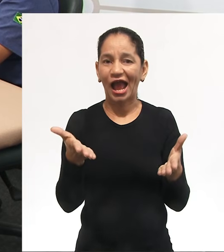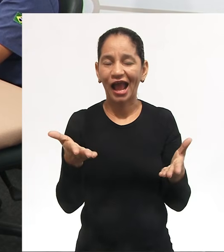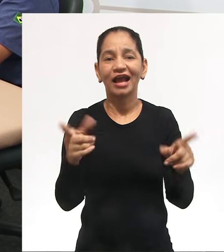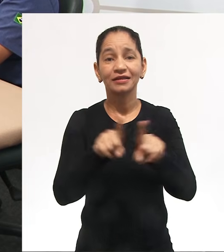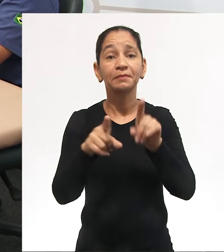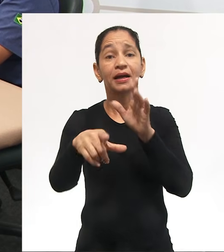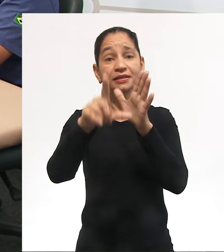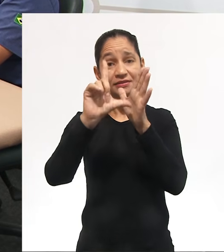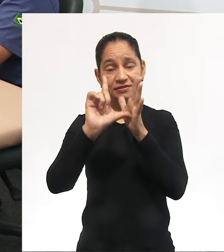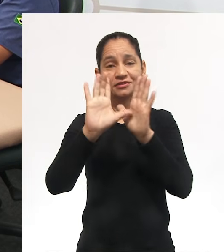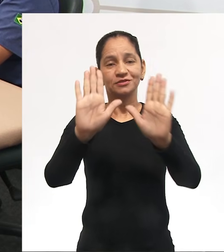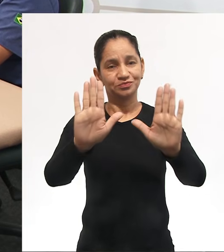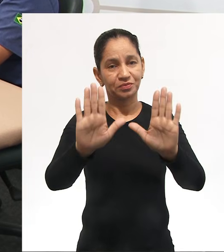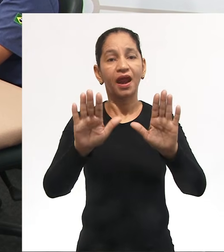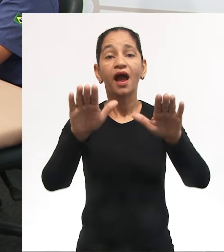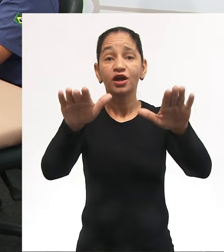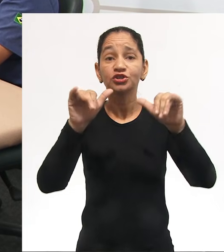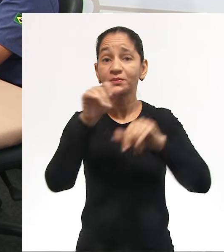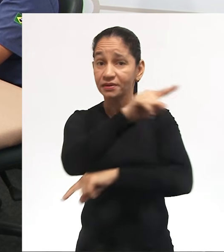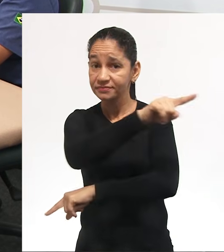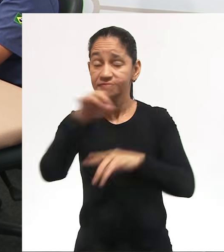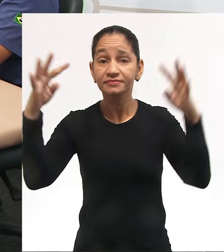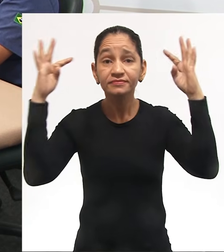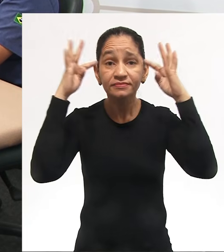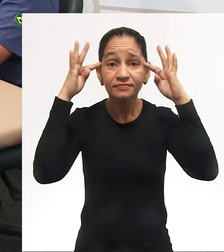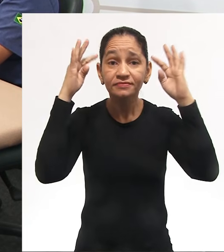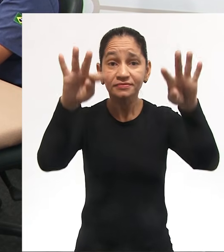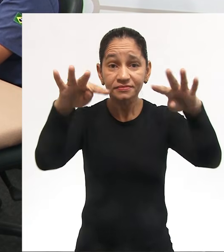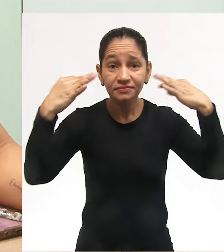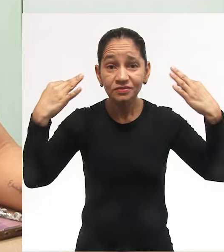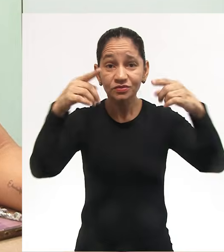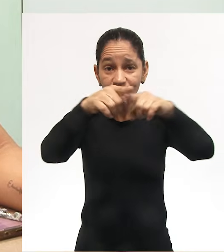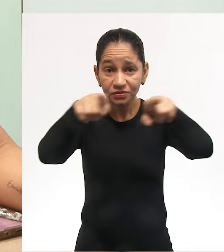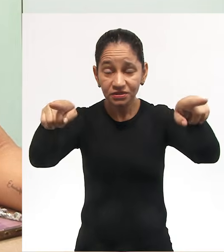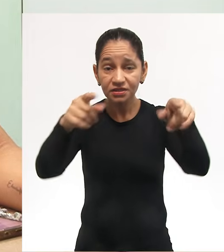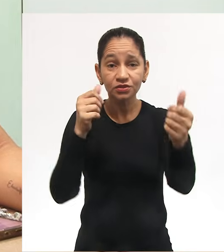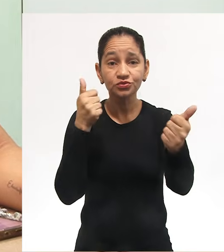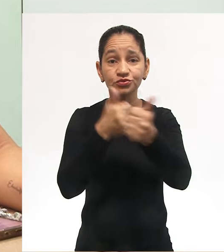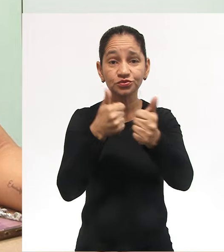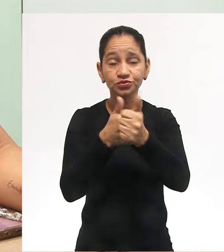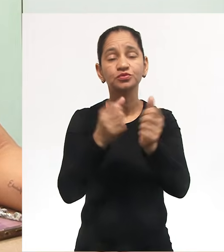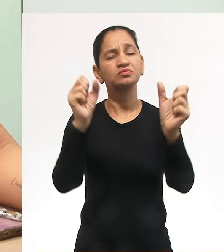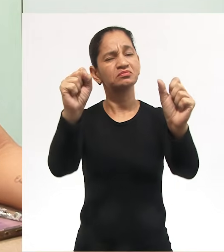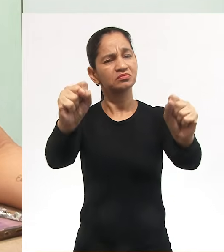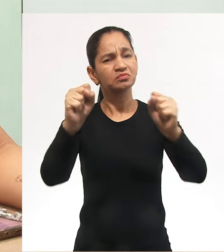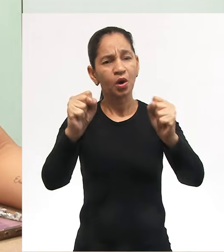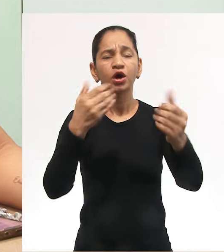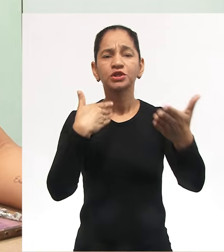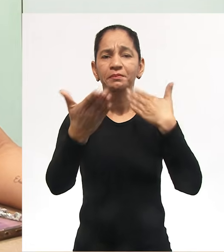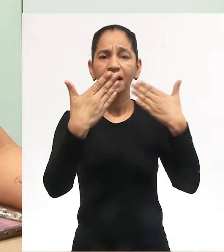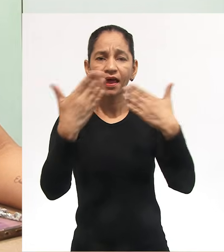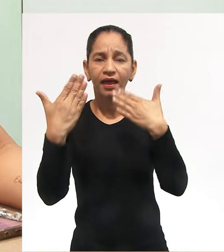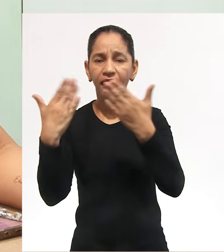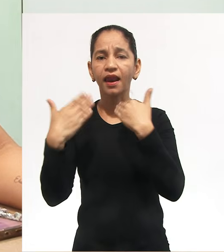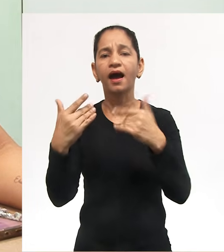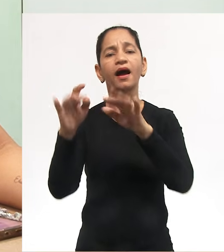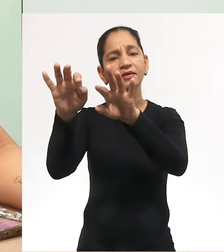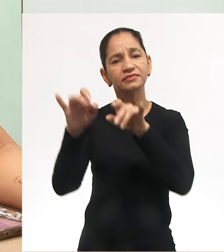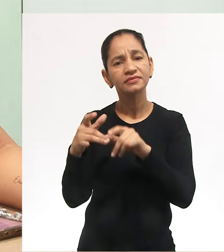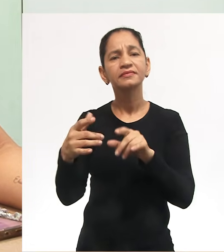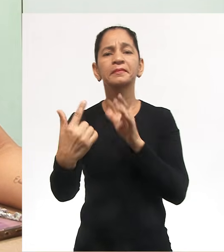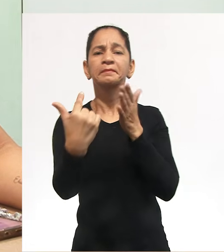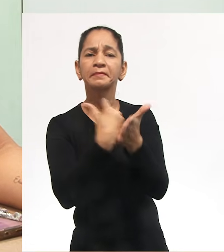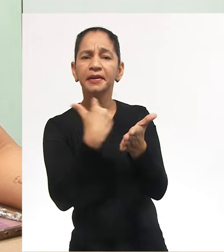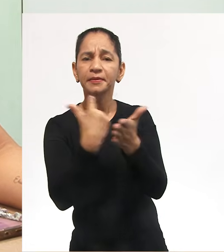projeto. Quais Isso. foram essas etapas? Mas antes eu gostaria de né, fazer um chamado aqui para quem está assistindo, para quem está participando com a gente.